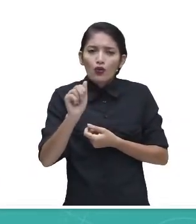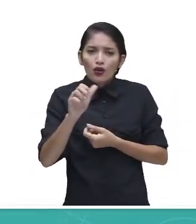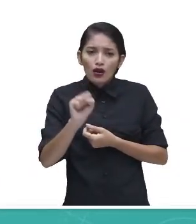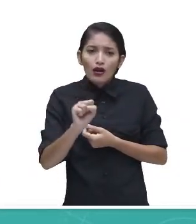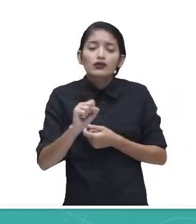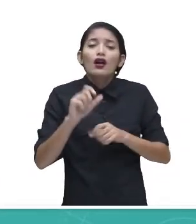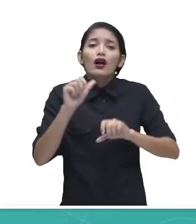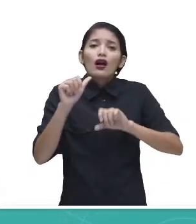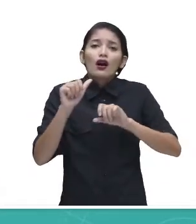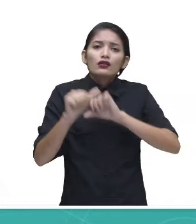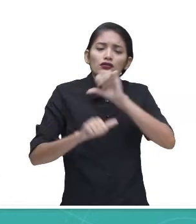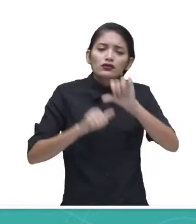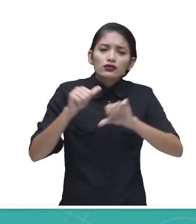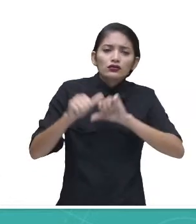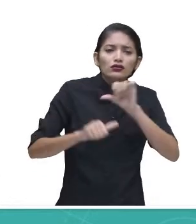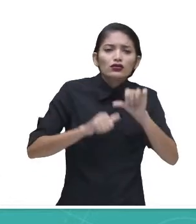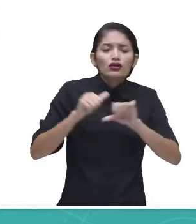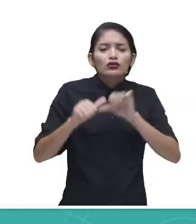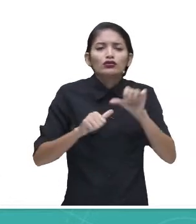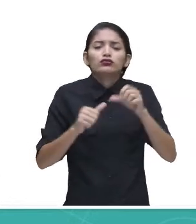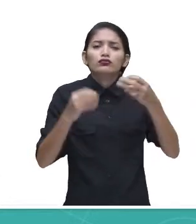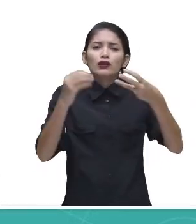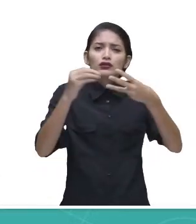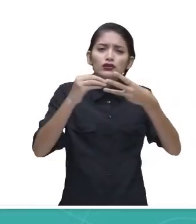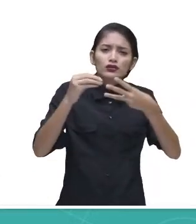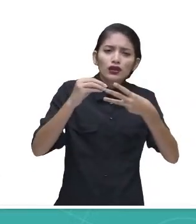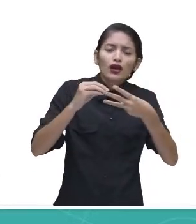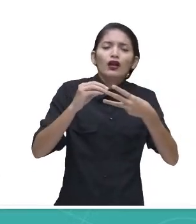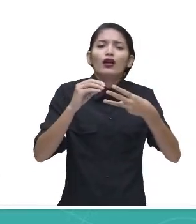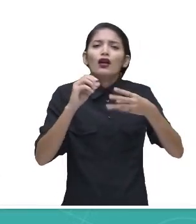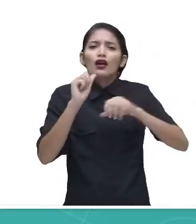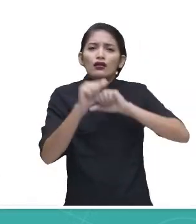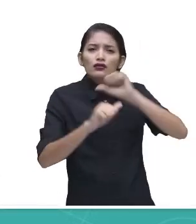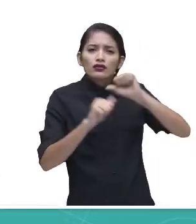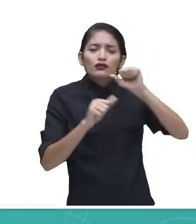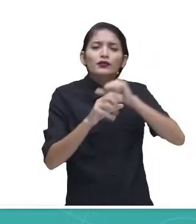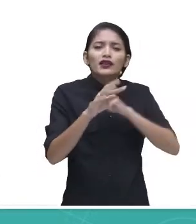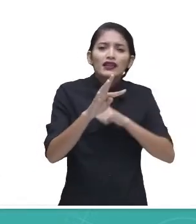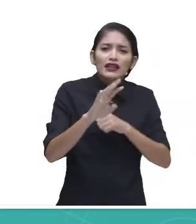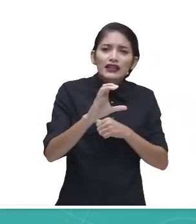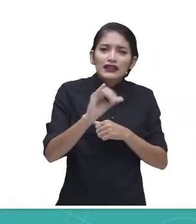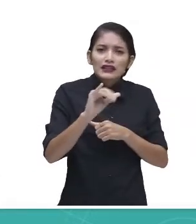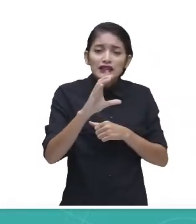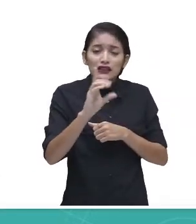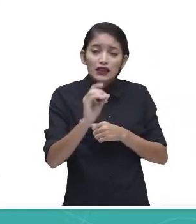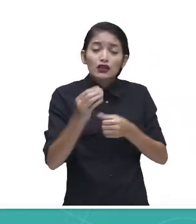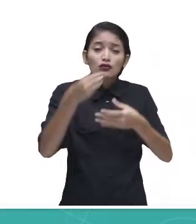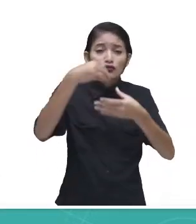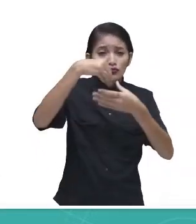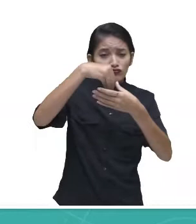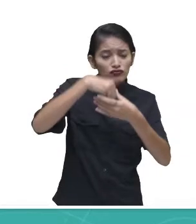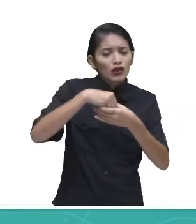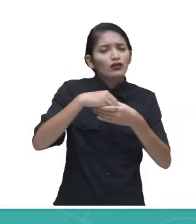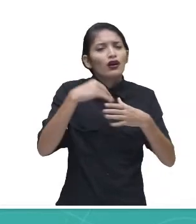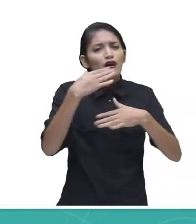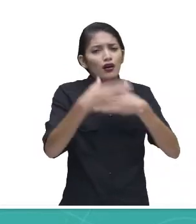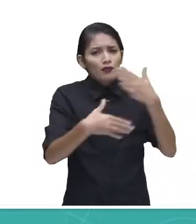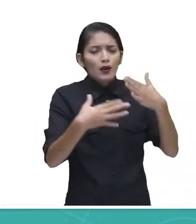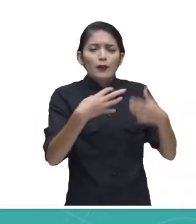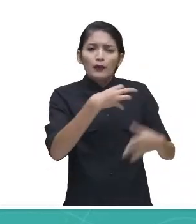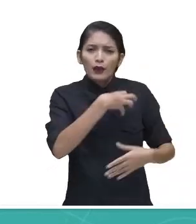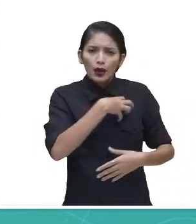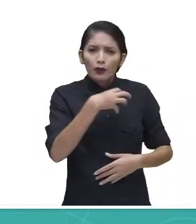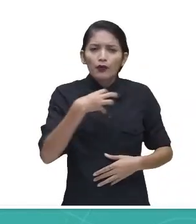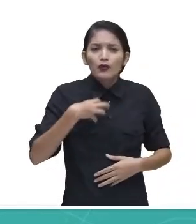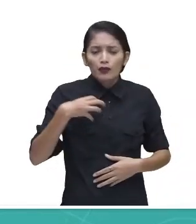formaram organelas, né? Essas organelas se organizaram aí dentro de células, e aí a partir das células